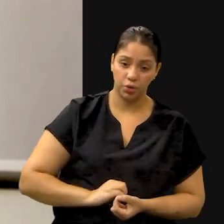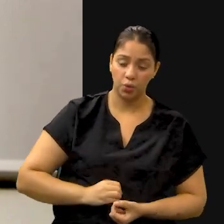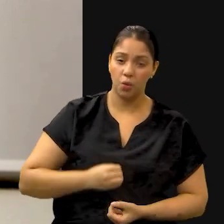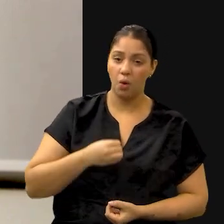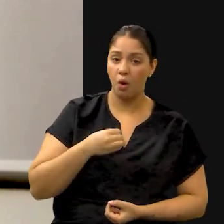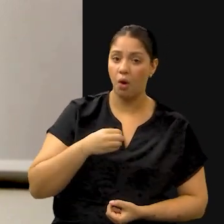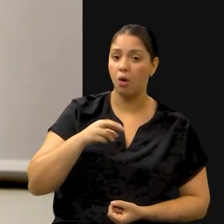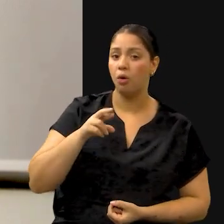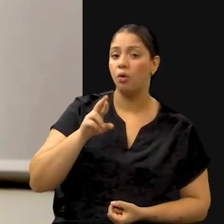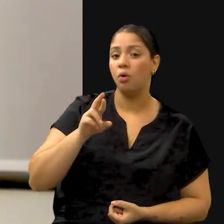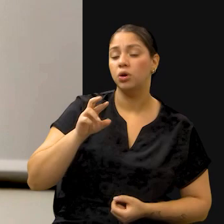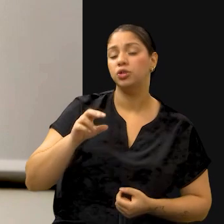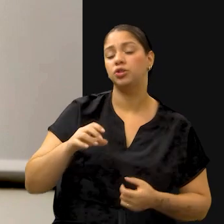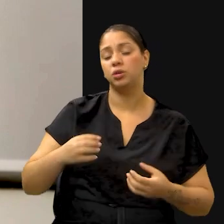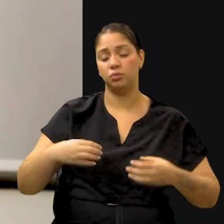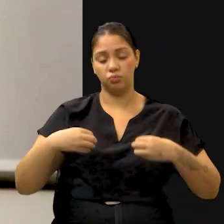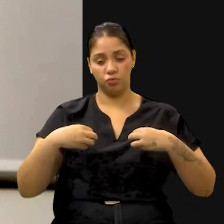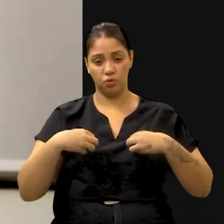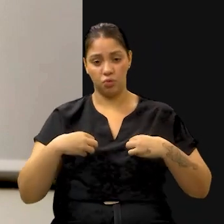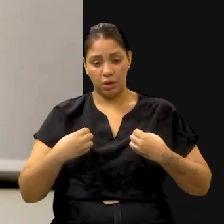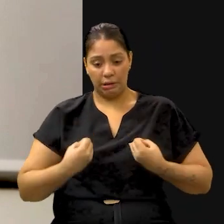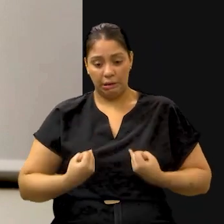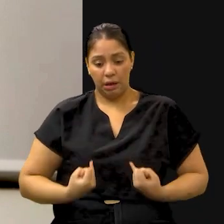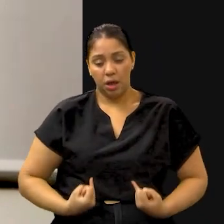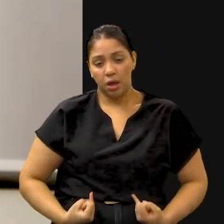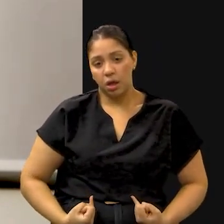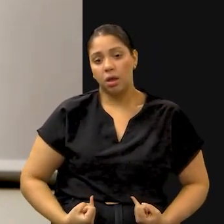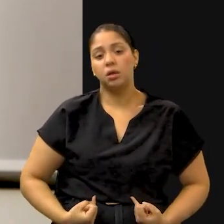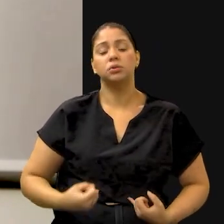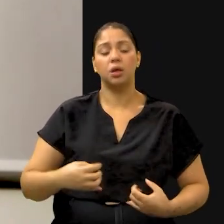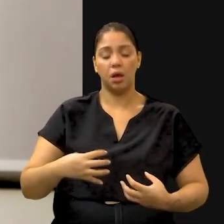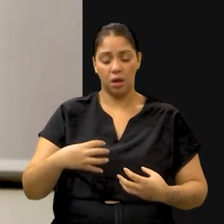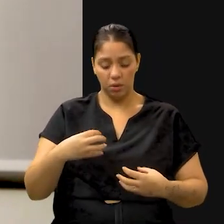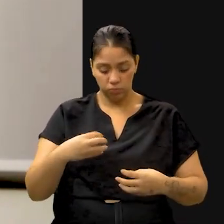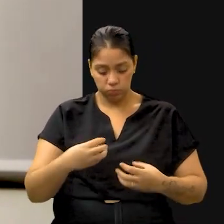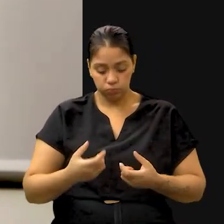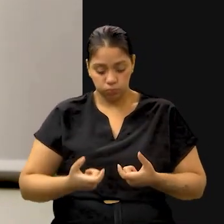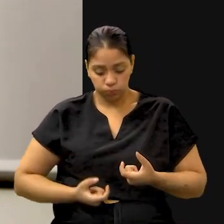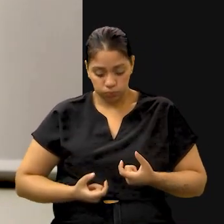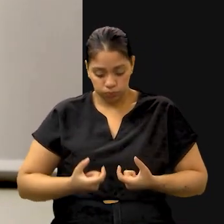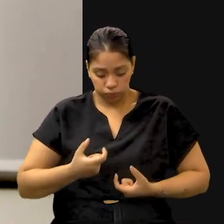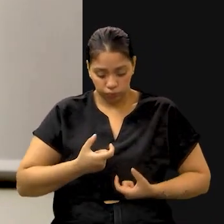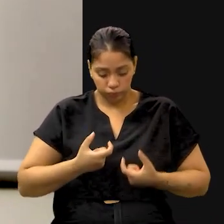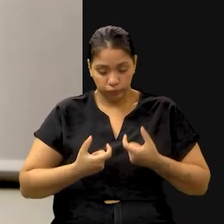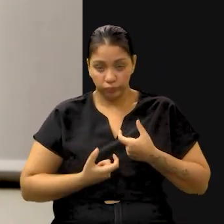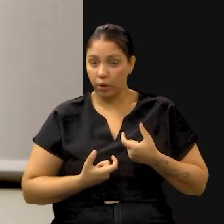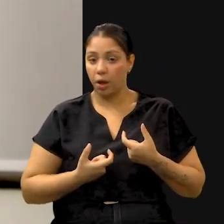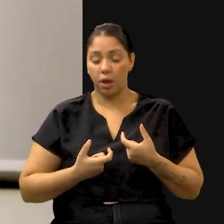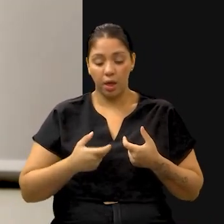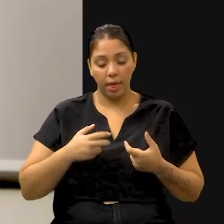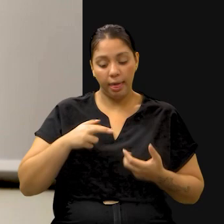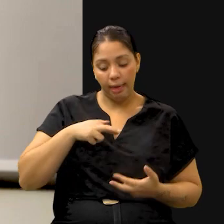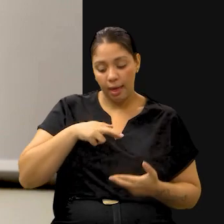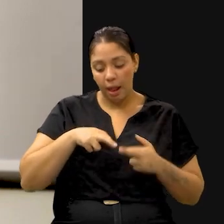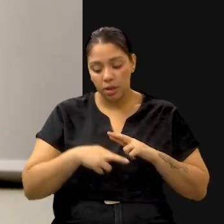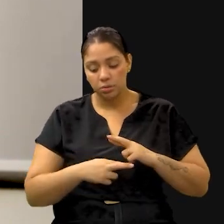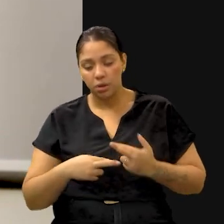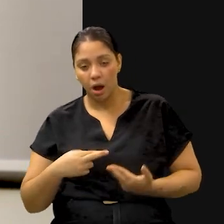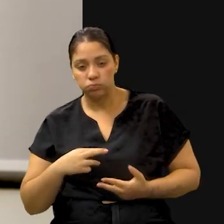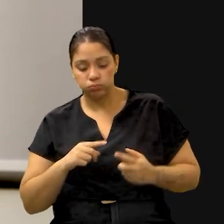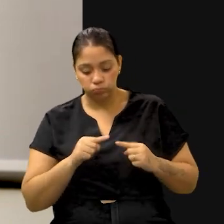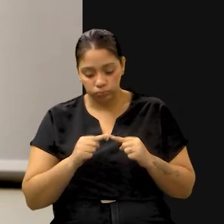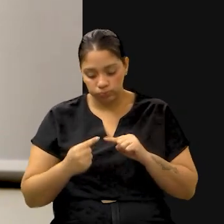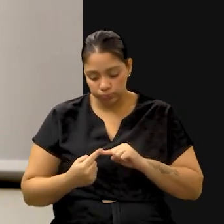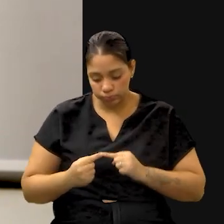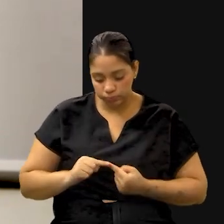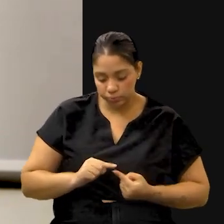renal, câncer de endométrio. Então, são tumores que, aparentemente, olhando, não têm uma relação entre si,